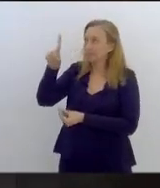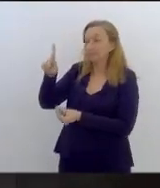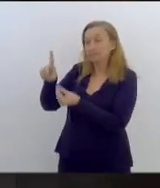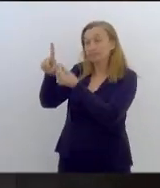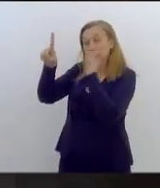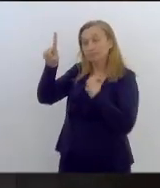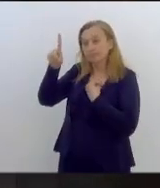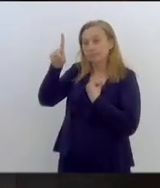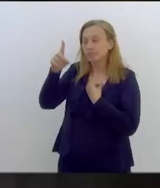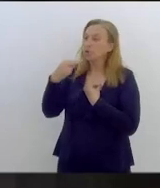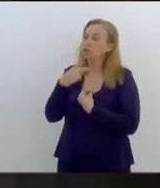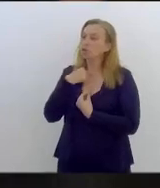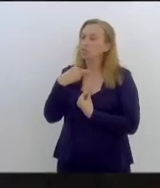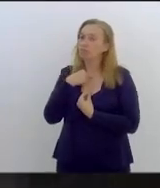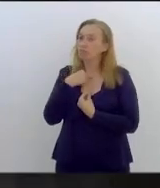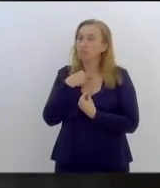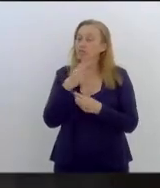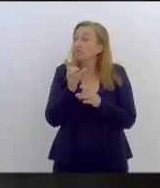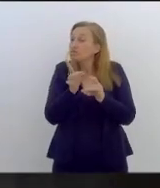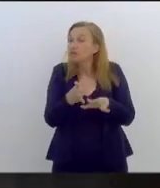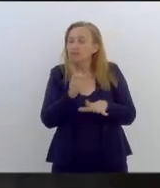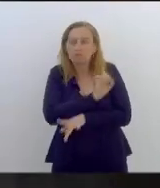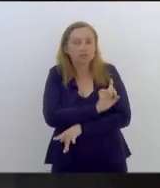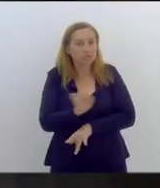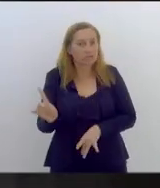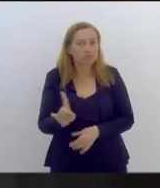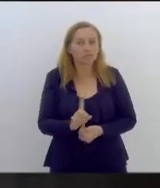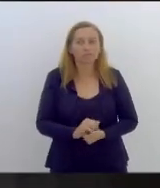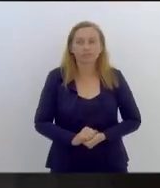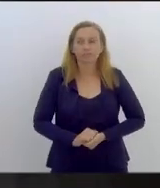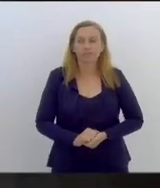não podem ser simplesmente privatizadas,